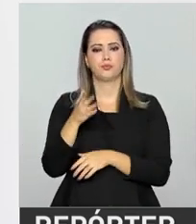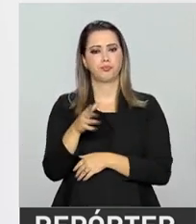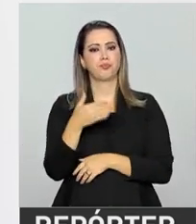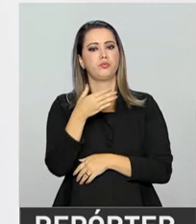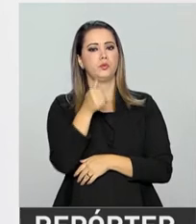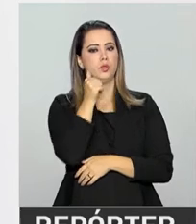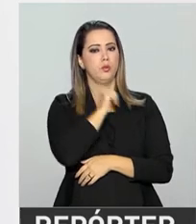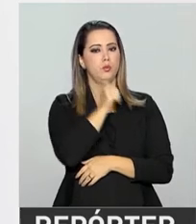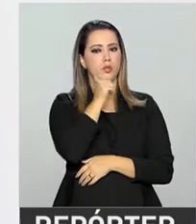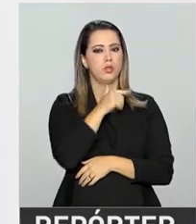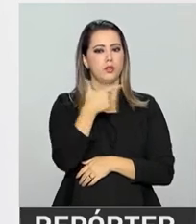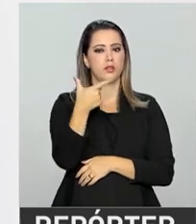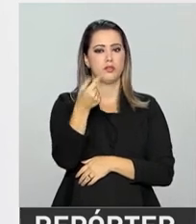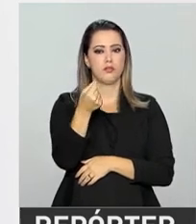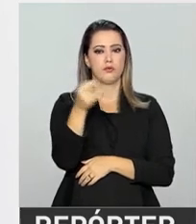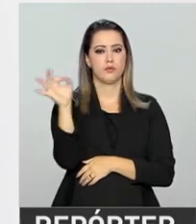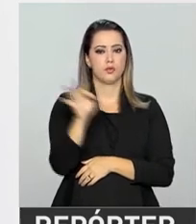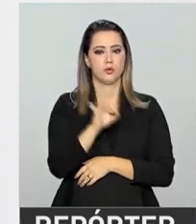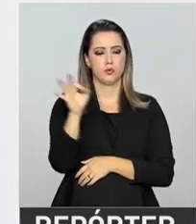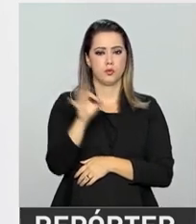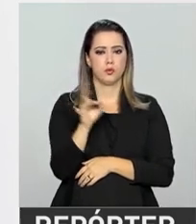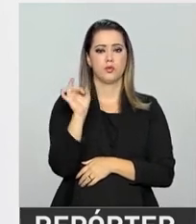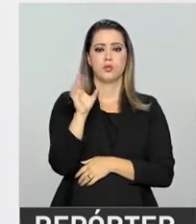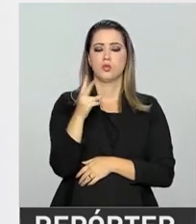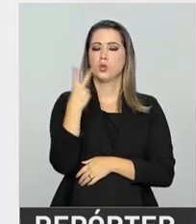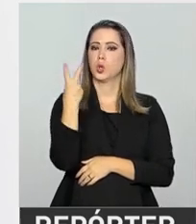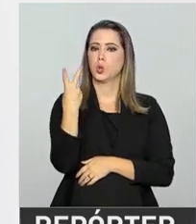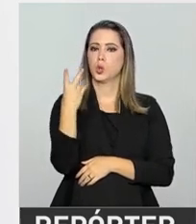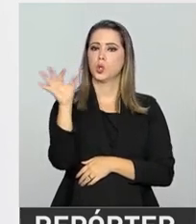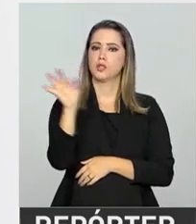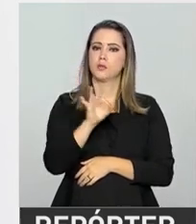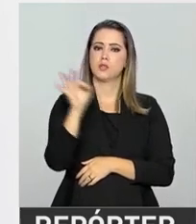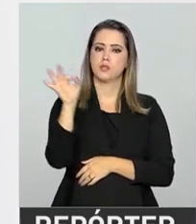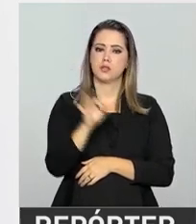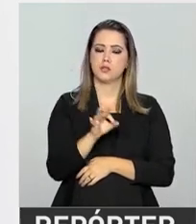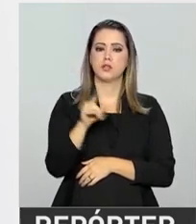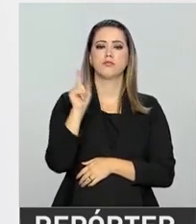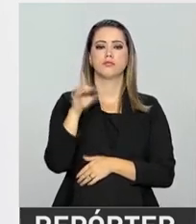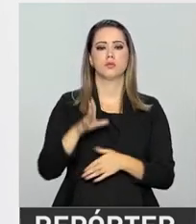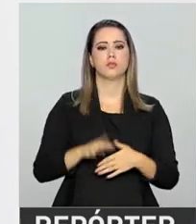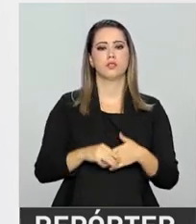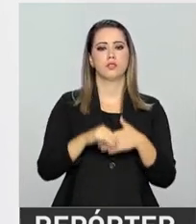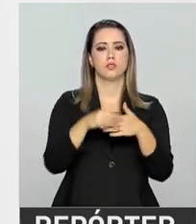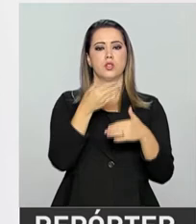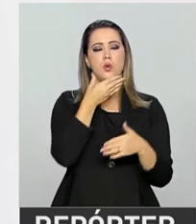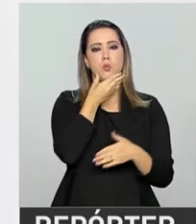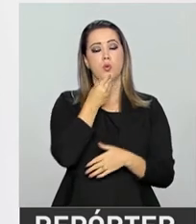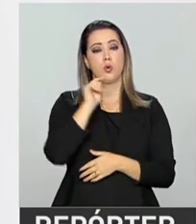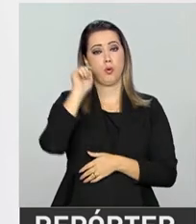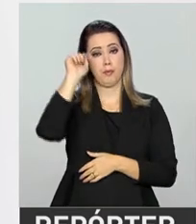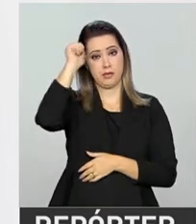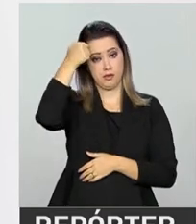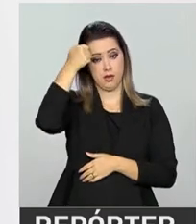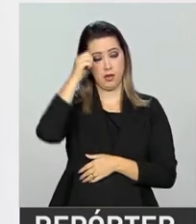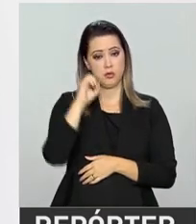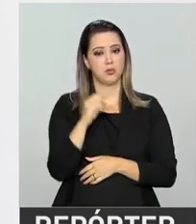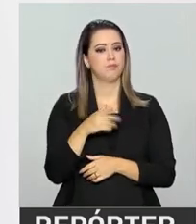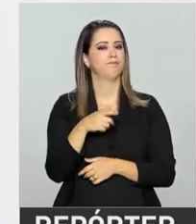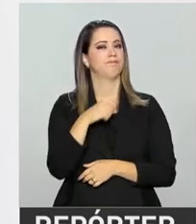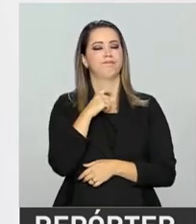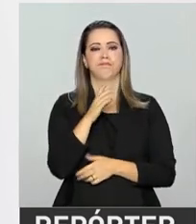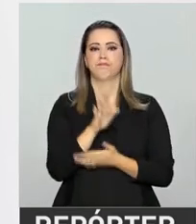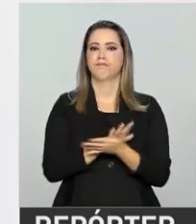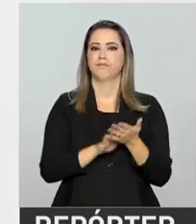quase 20% dos longas apenas 2% das produções foram dirigidas por homens negros e nenhum filme em